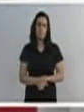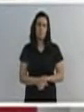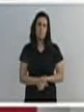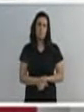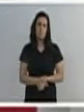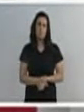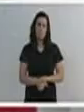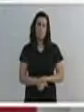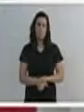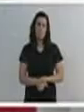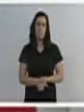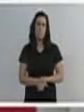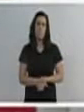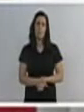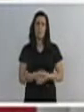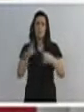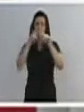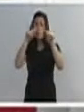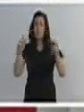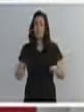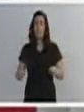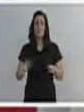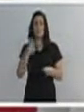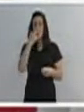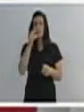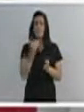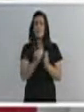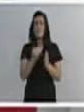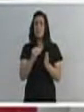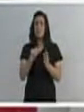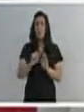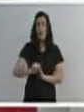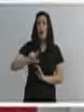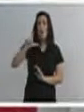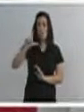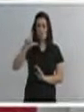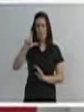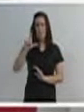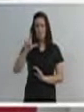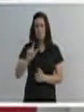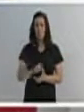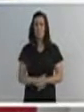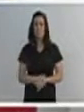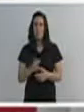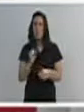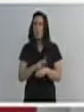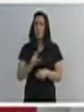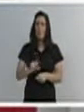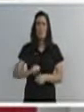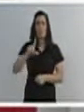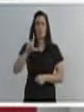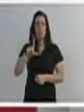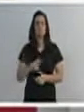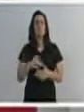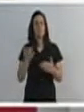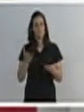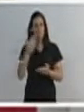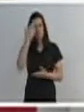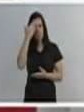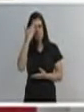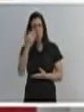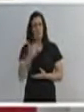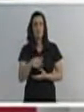contas públicas, a desgraça que se para sobre o Estado do Rio Grande do Sul, do Estado do Paraná, o Estado do Rio de Janeiro, que Santa Catarina